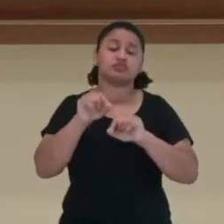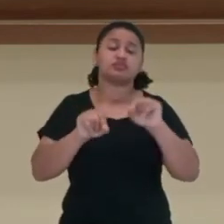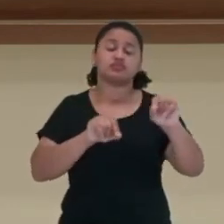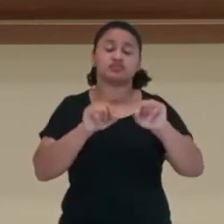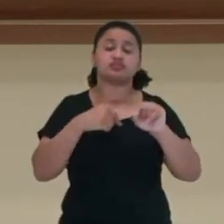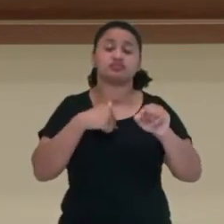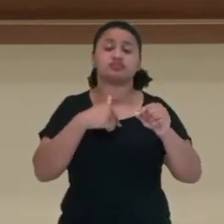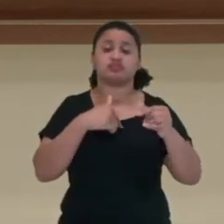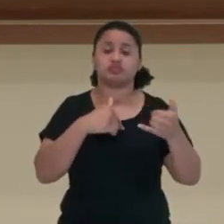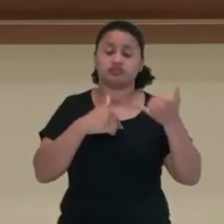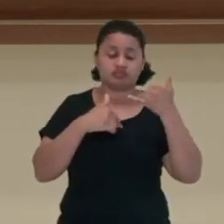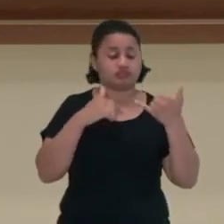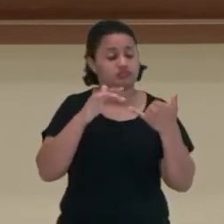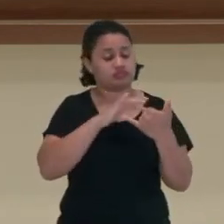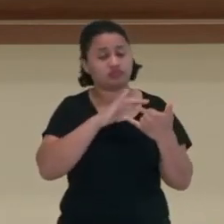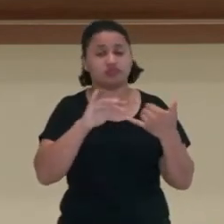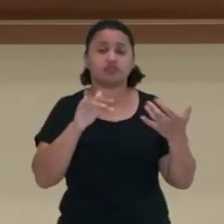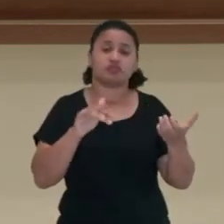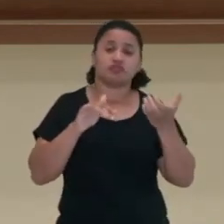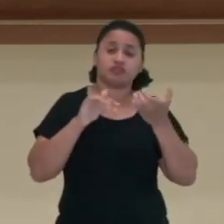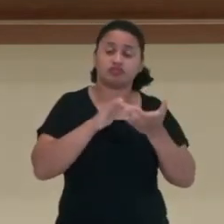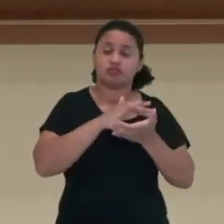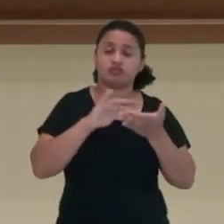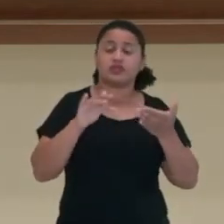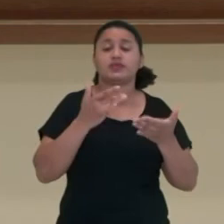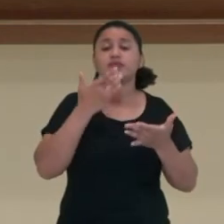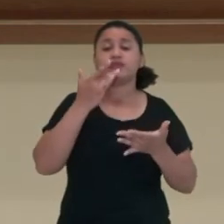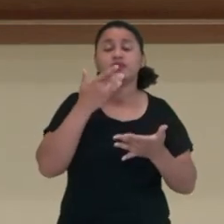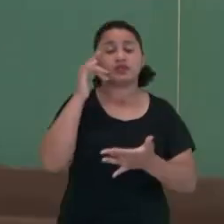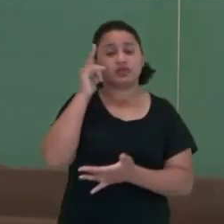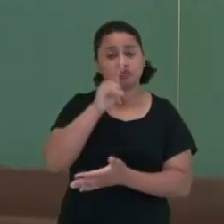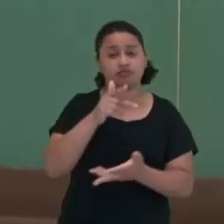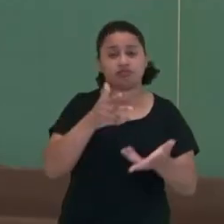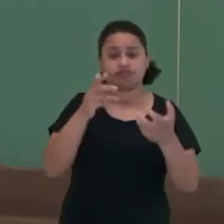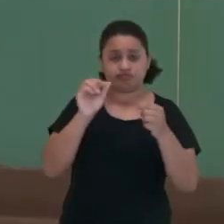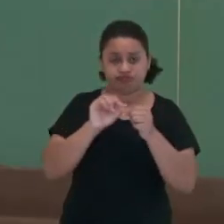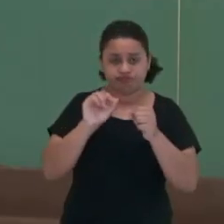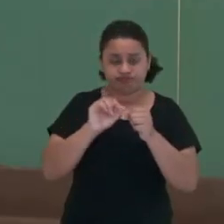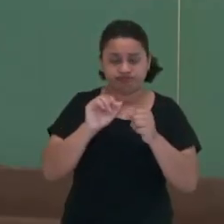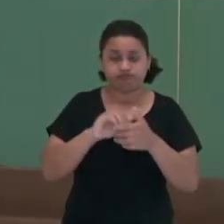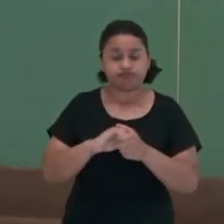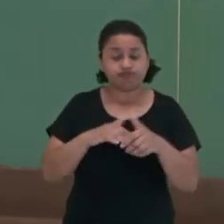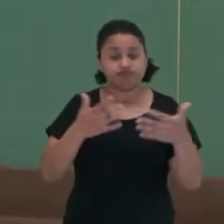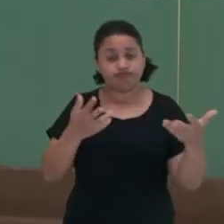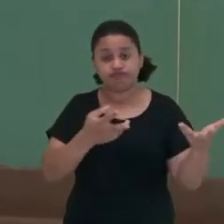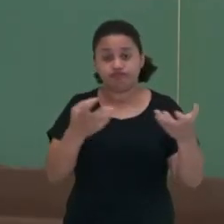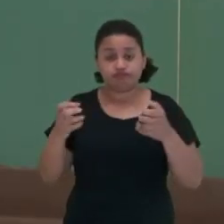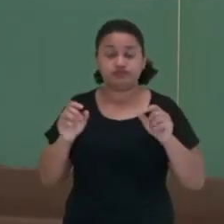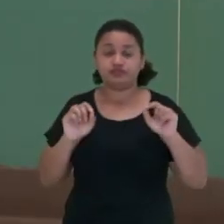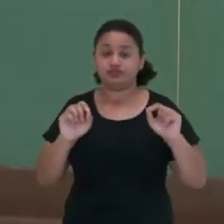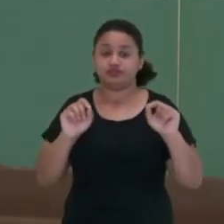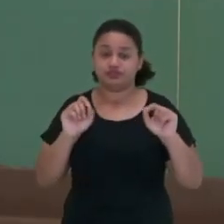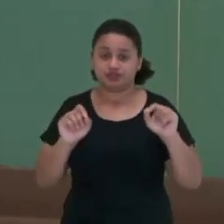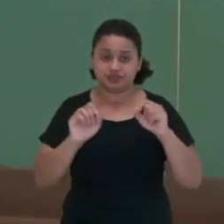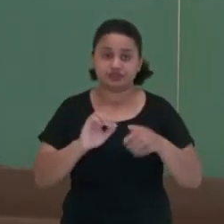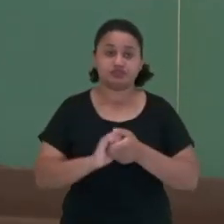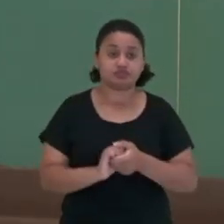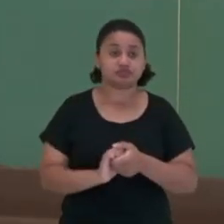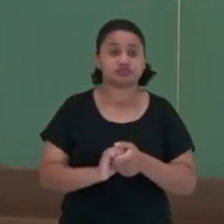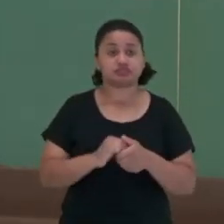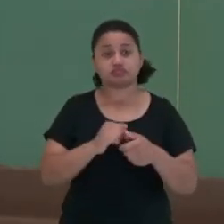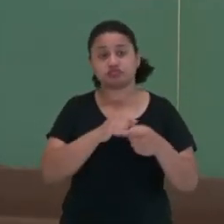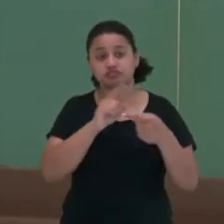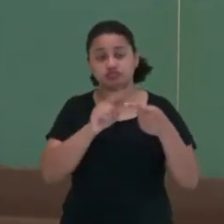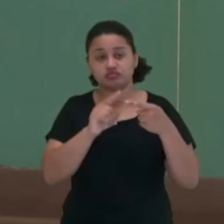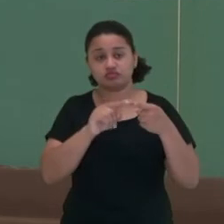seu smartphone, rapidamente você vê esse custo. Então vamos verificar o que deu. Então as 1000 miçangas custa R$